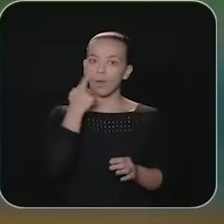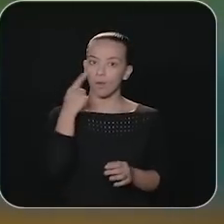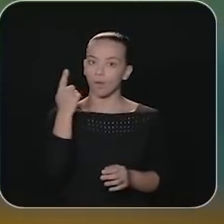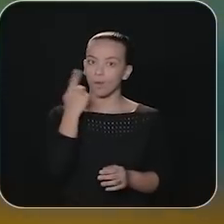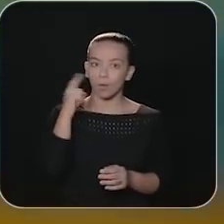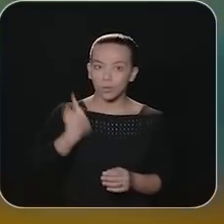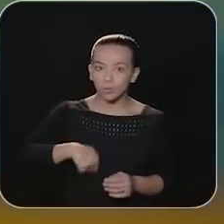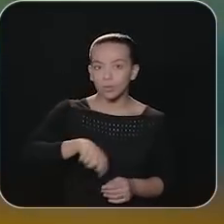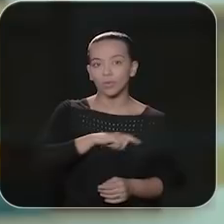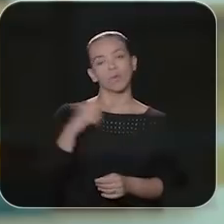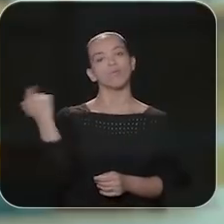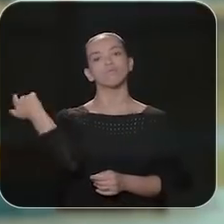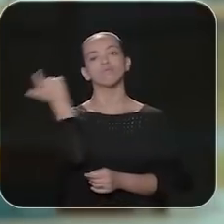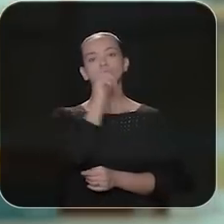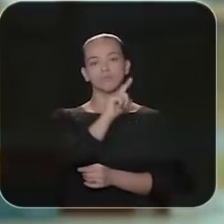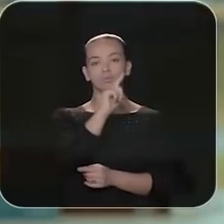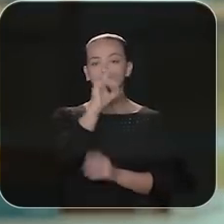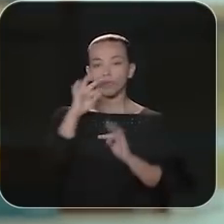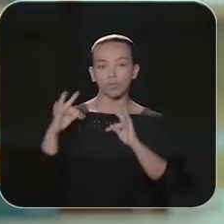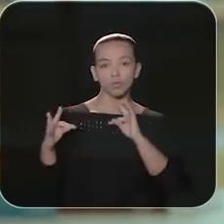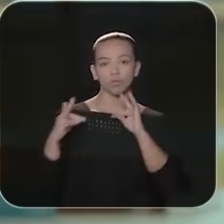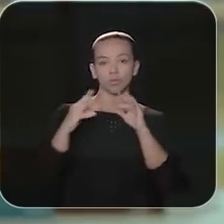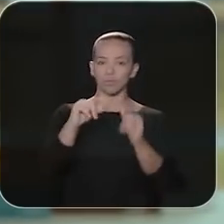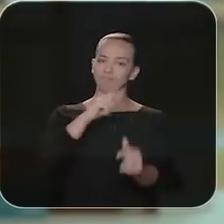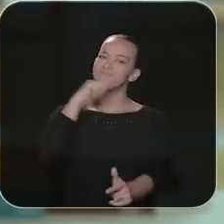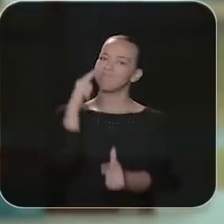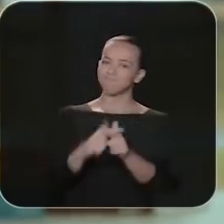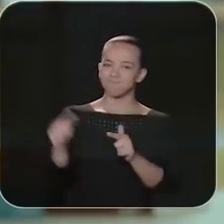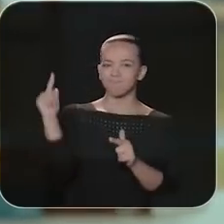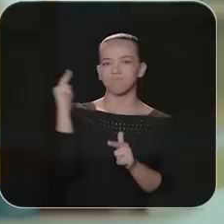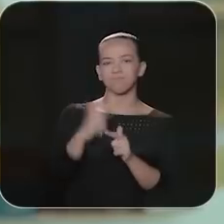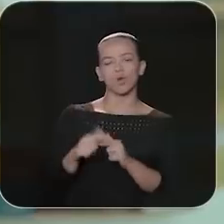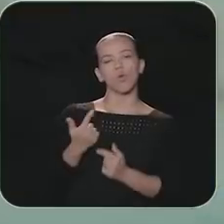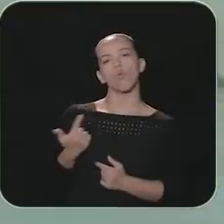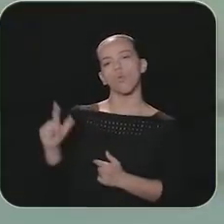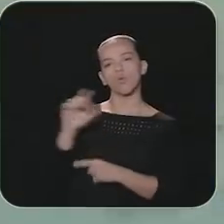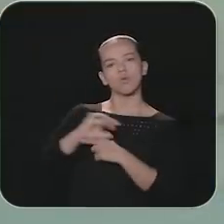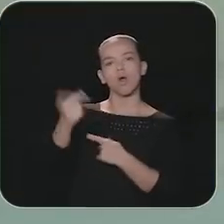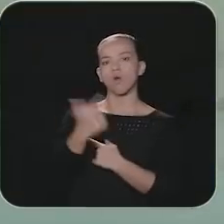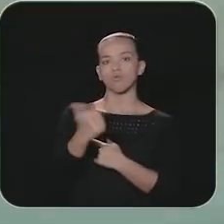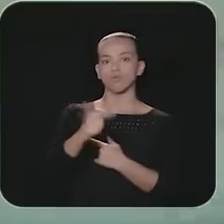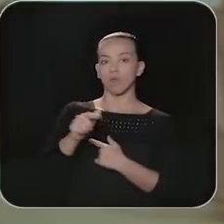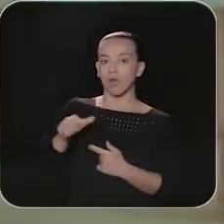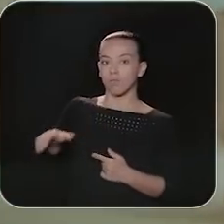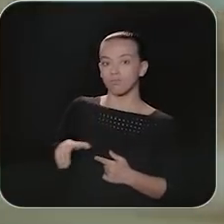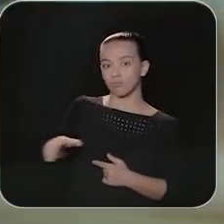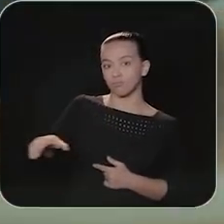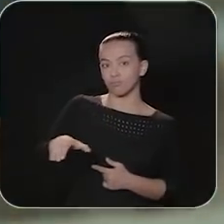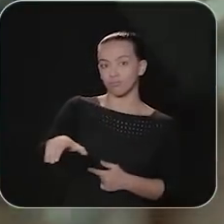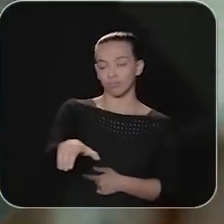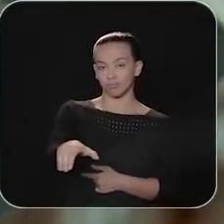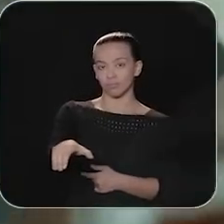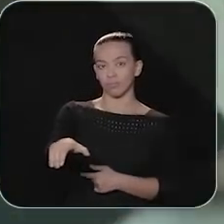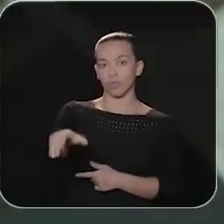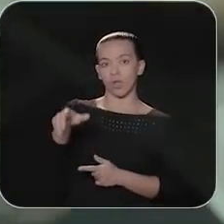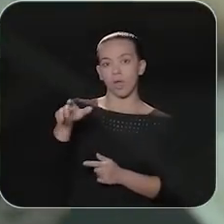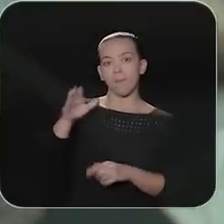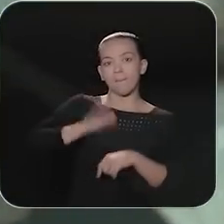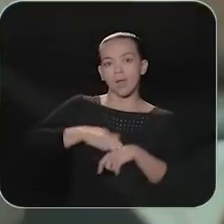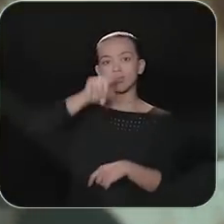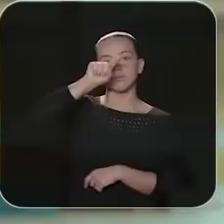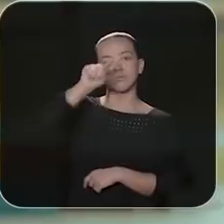curso. Principalmente de uma pessoa que não tem renda ou pouca renda, né? Ou seja, ele foi fundamental na minha